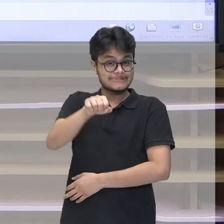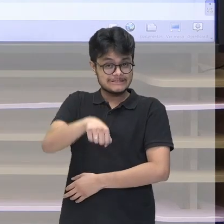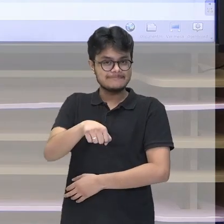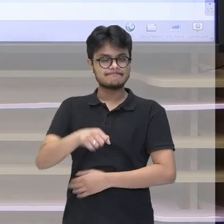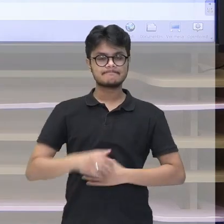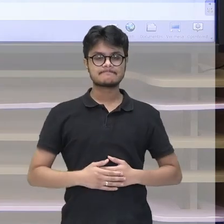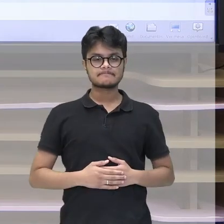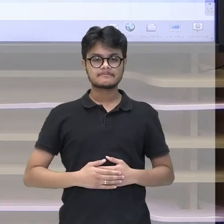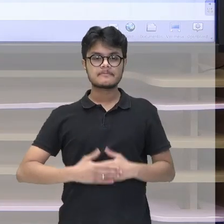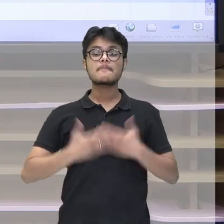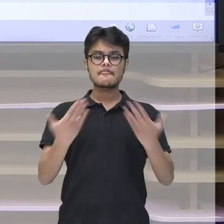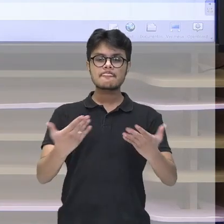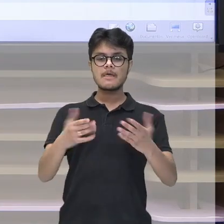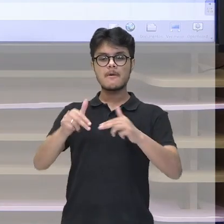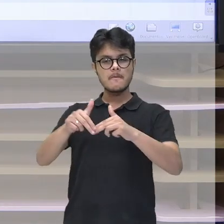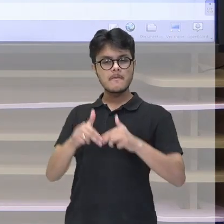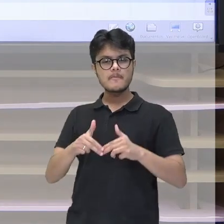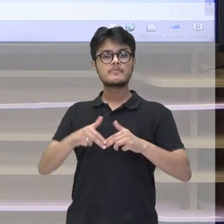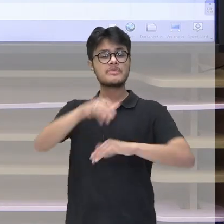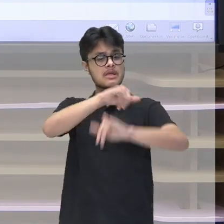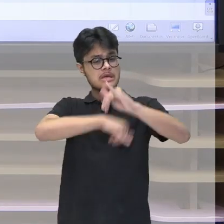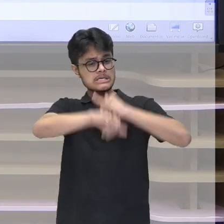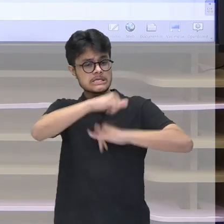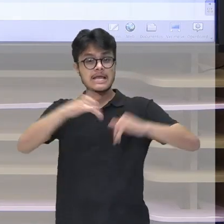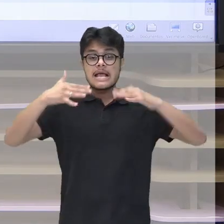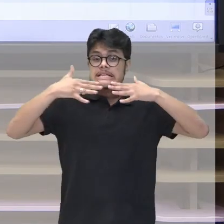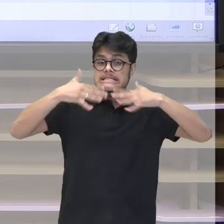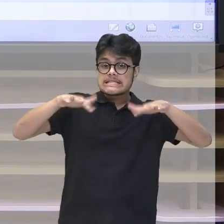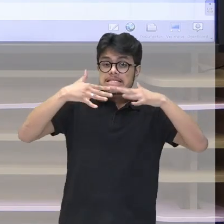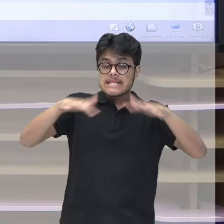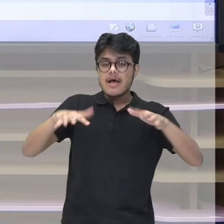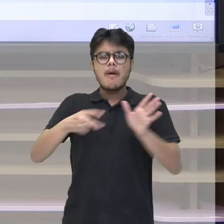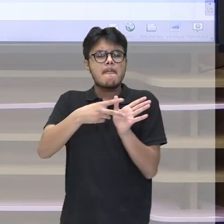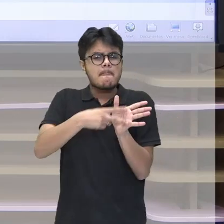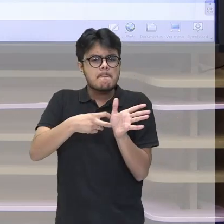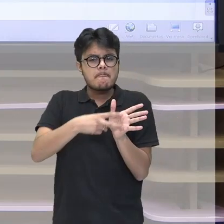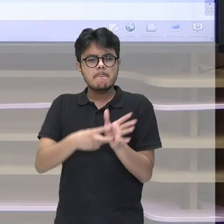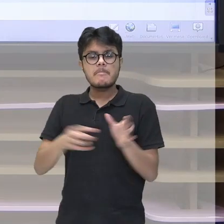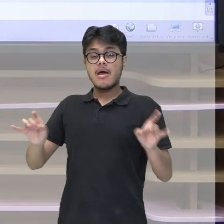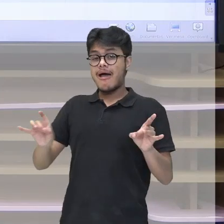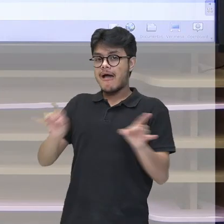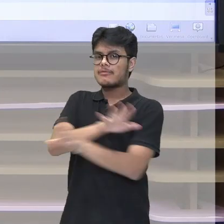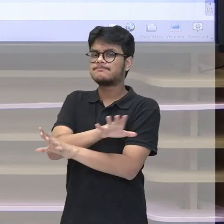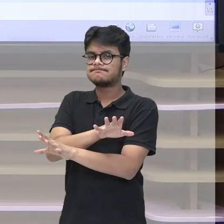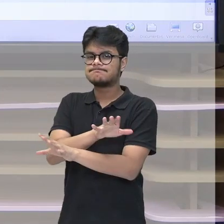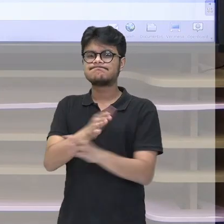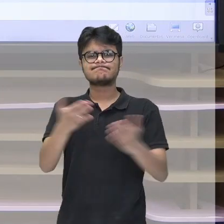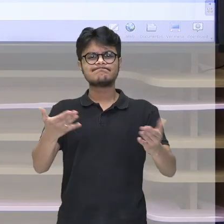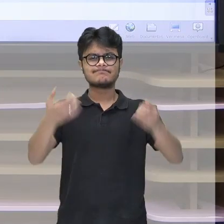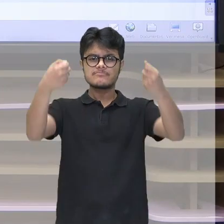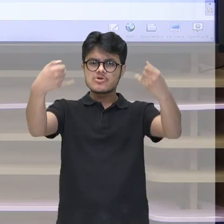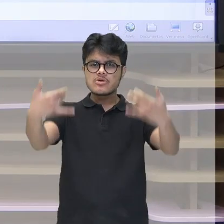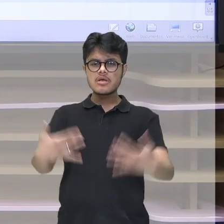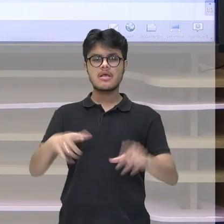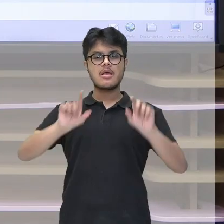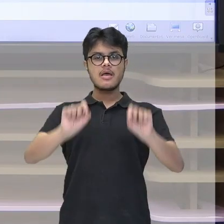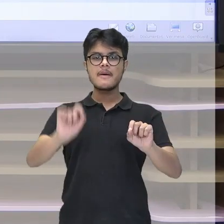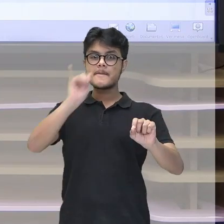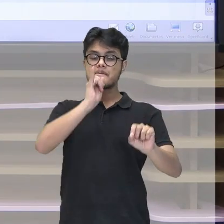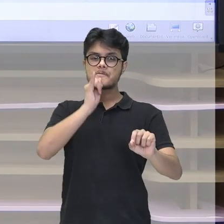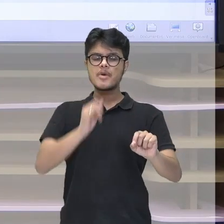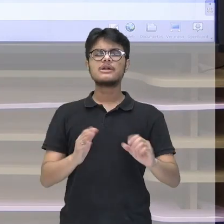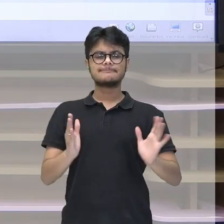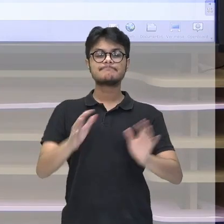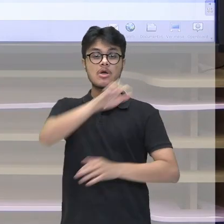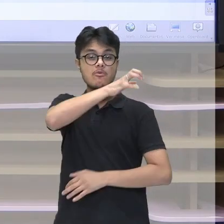acabar. E os combustíveis fósseis, eles podem acabar. Porque, como eu estou falando para vocês, a formação deles